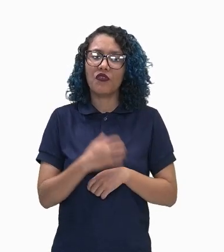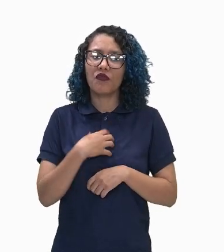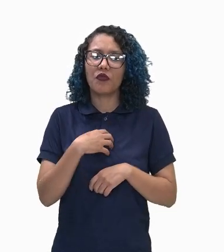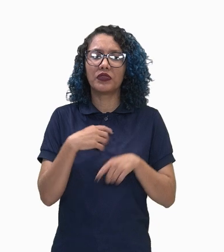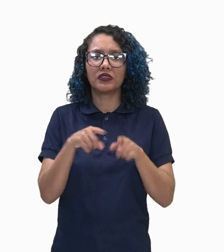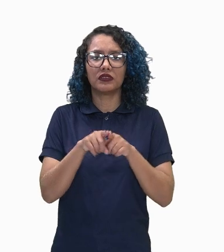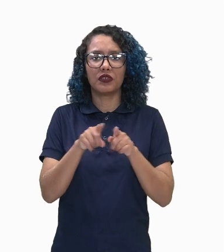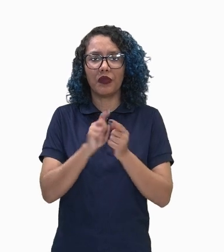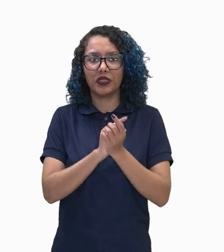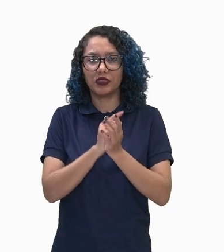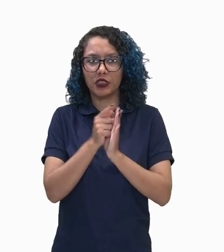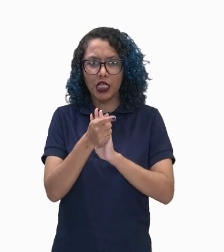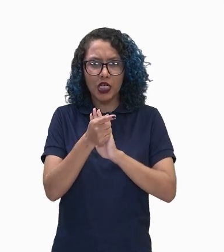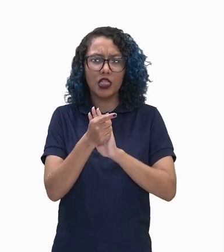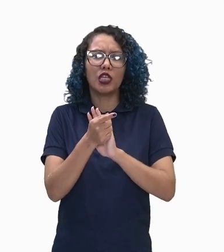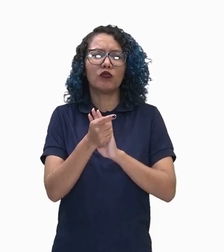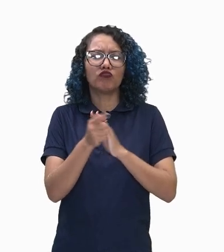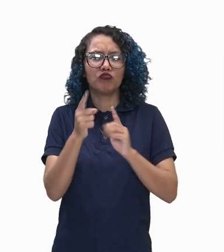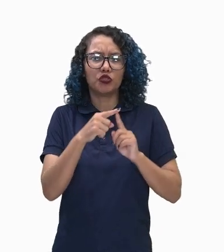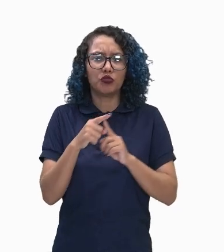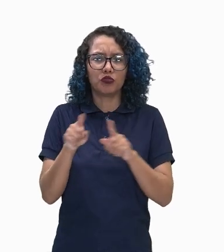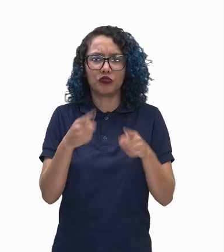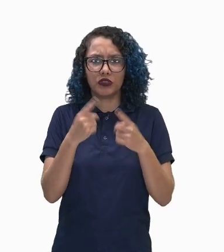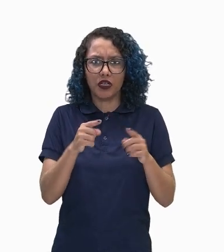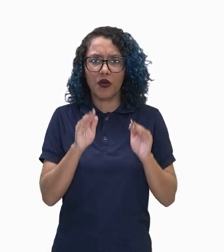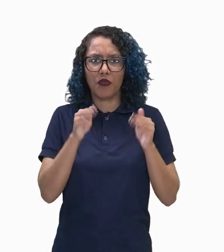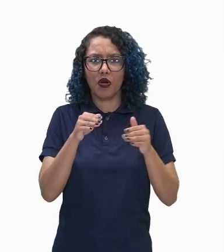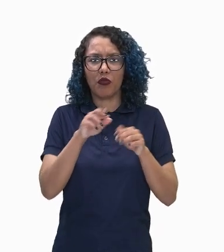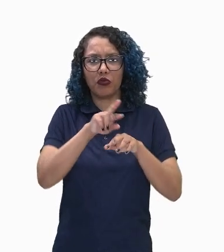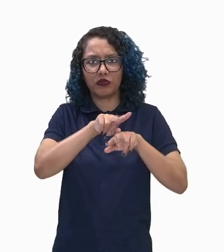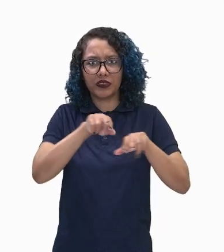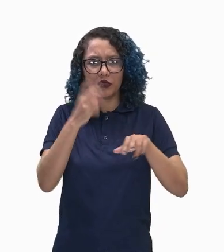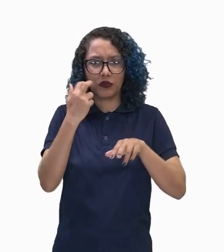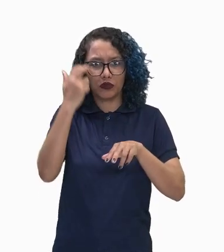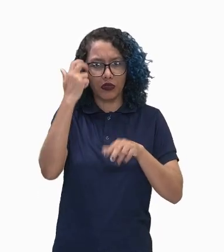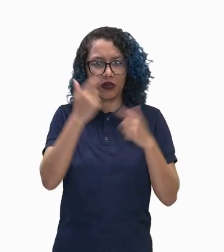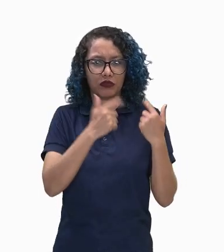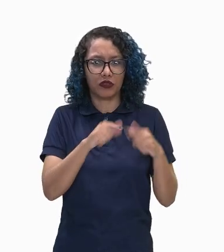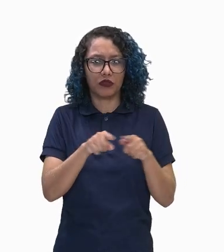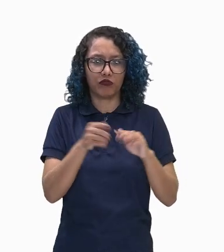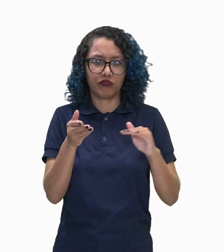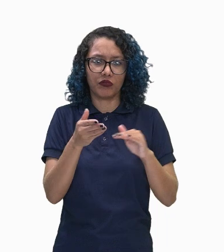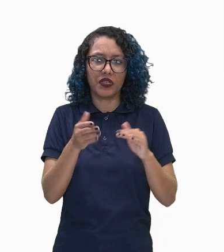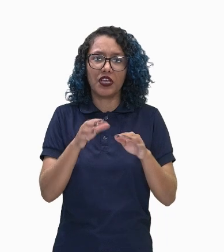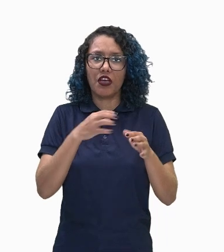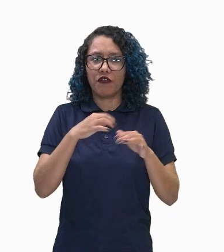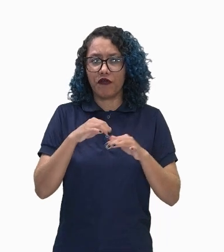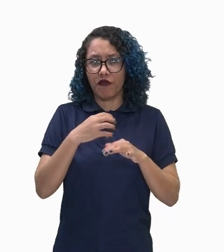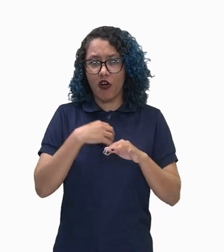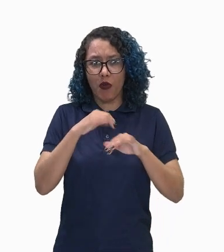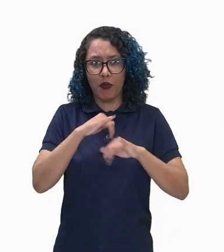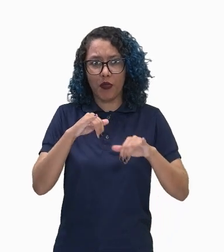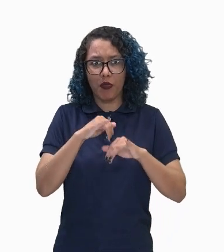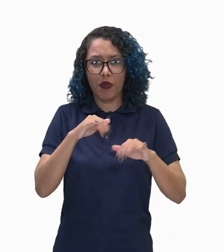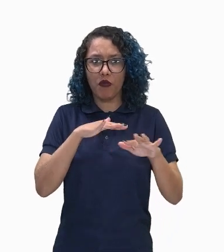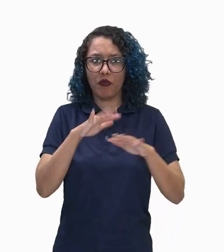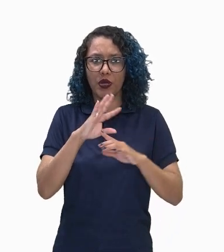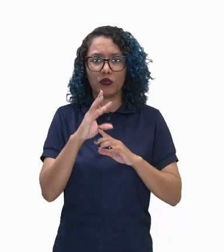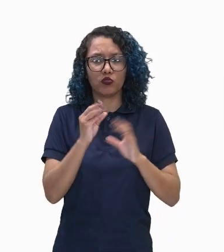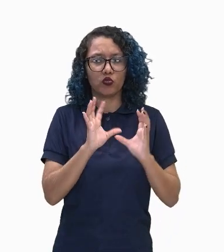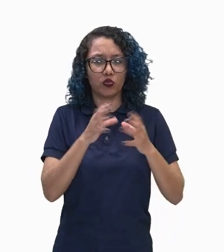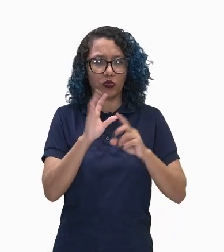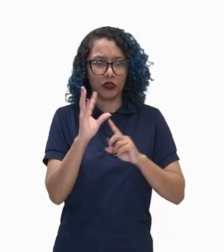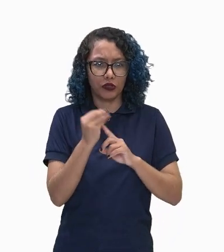e gênero musical da diversidade cultural tradicional e contemporânea e os meios de circulação, movimentos artísticos,